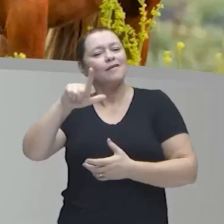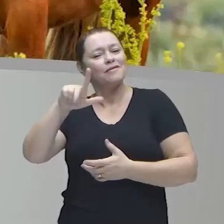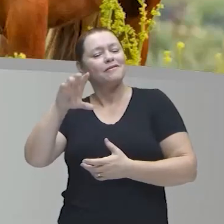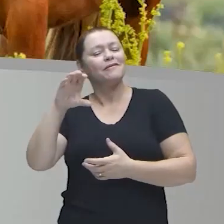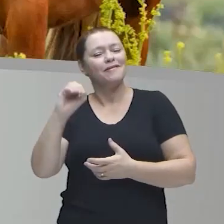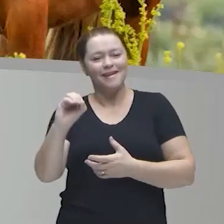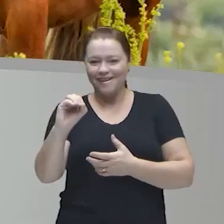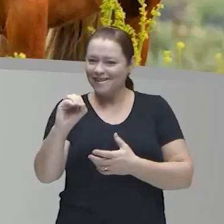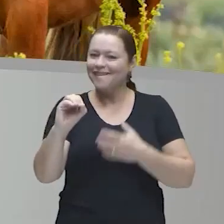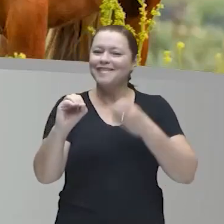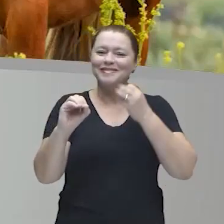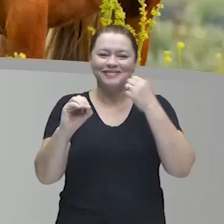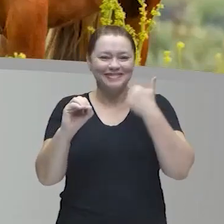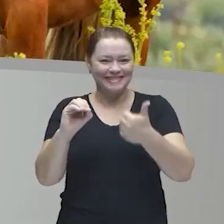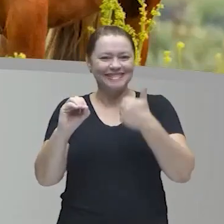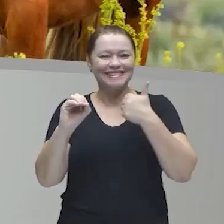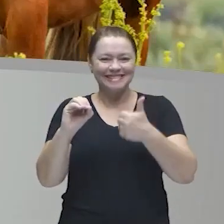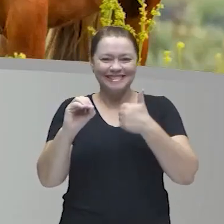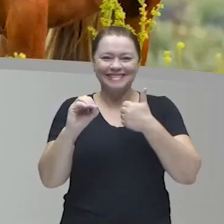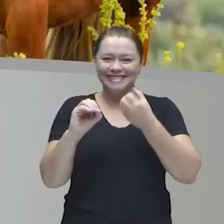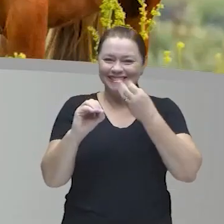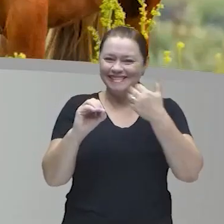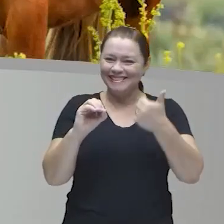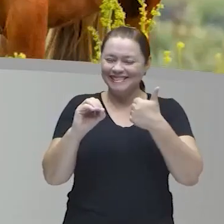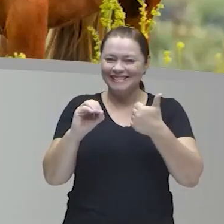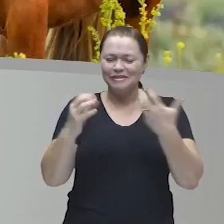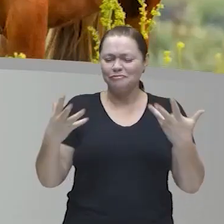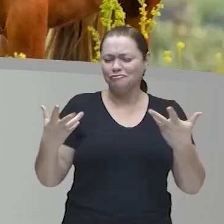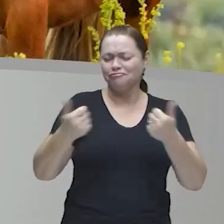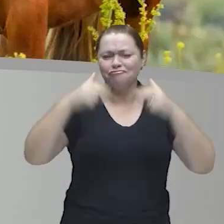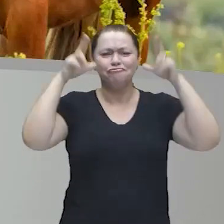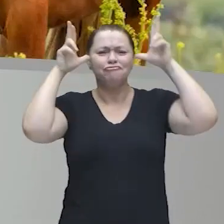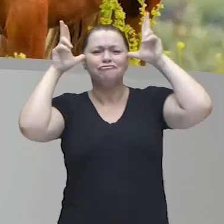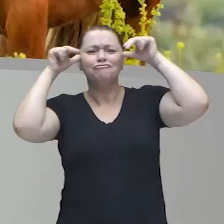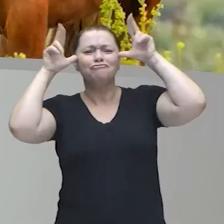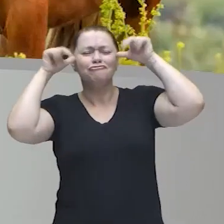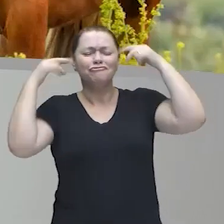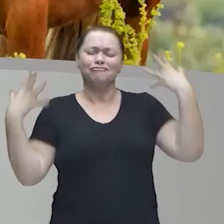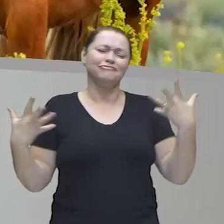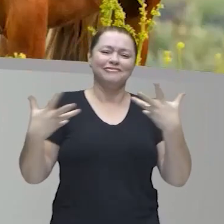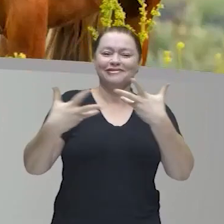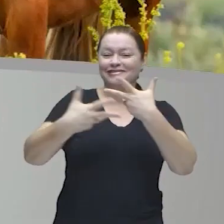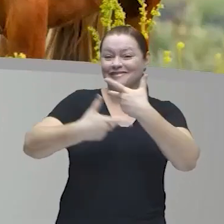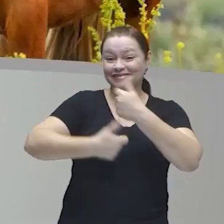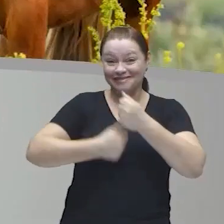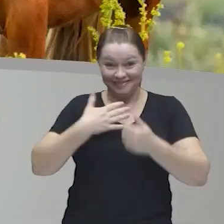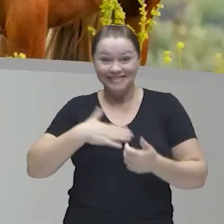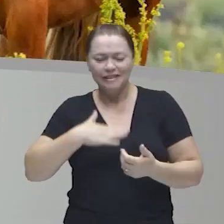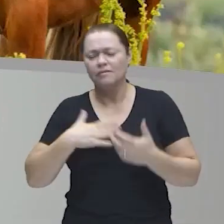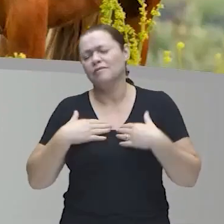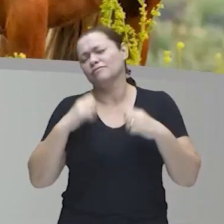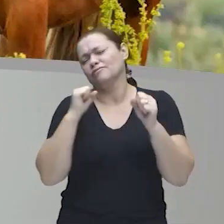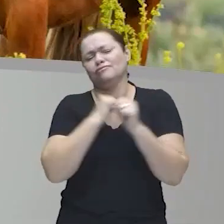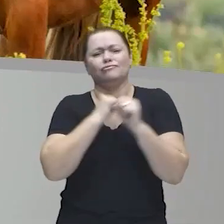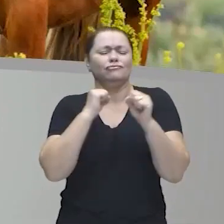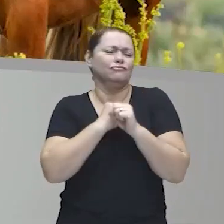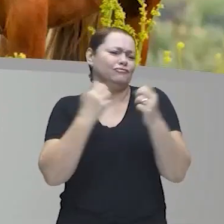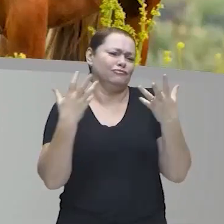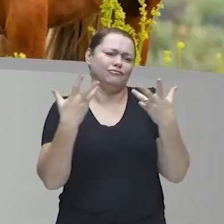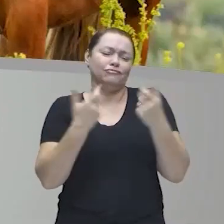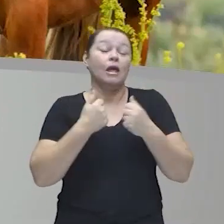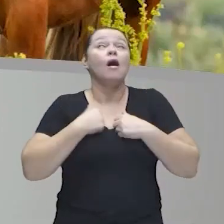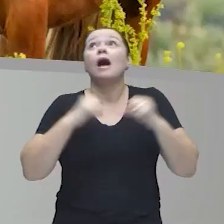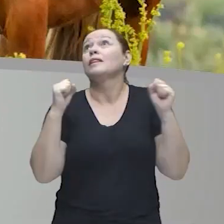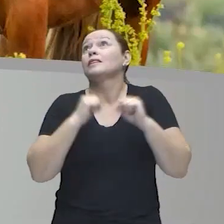cavalo. Muito bem, olha só esse cavalo lindo, maravilhoso. Gostaram desse cavalo? Eu amei esse cavalo, lindo, né? Eu amo